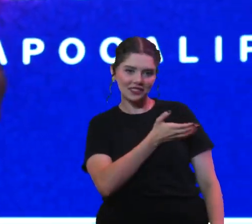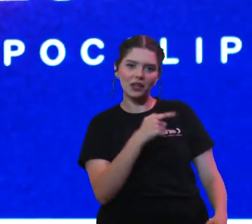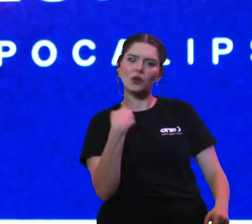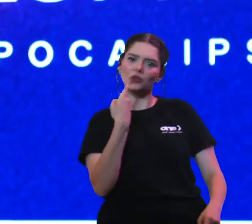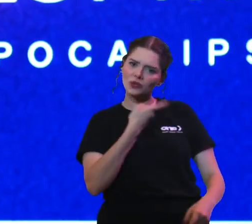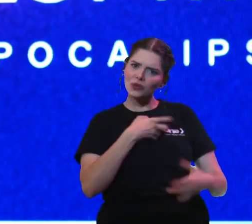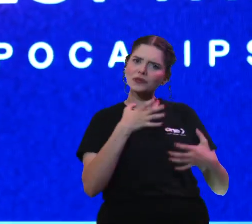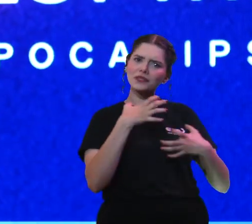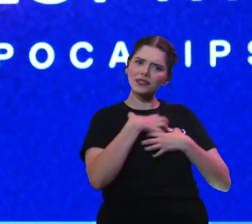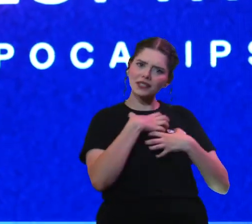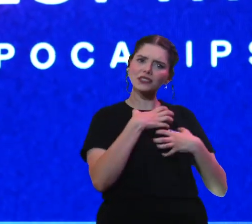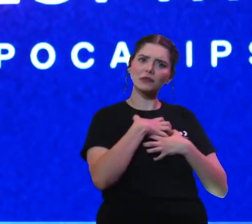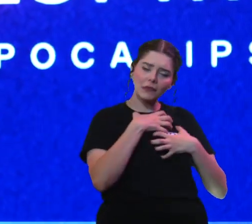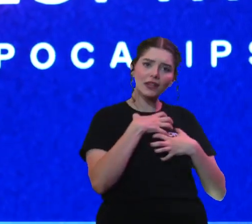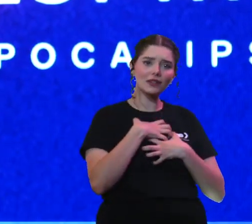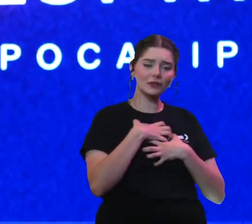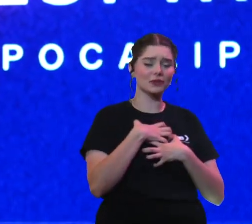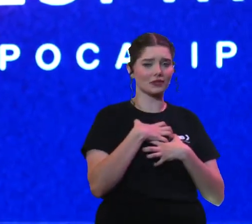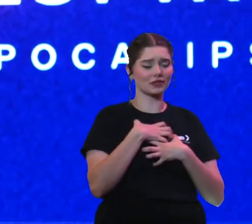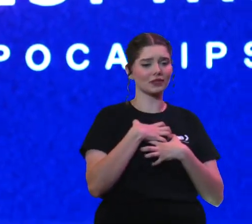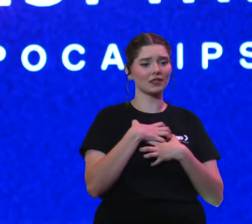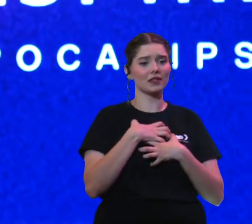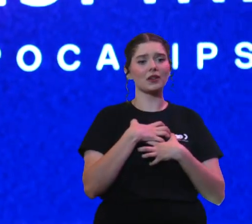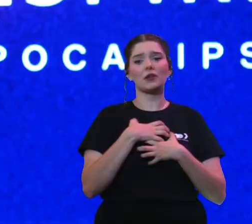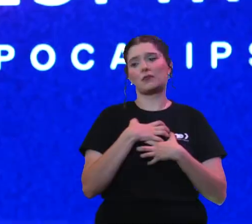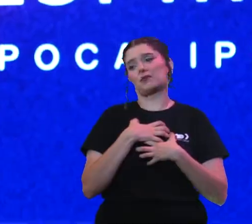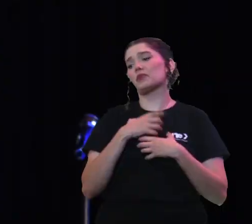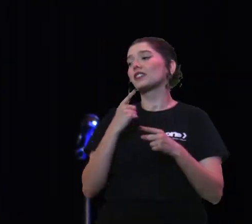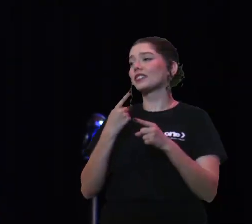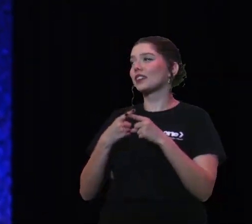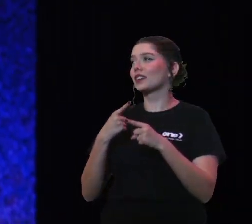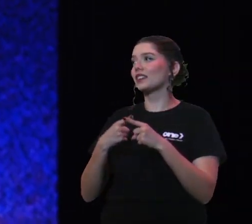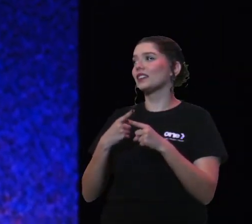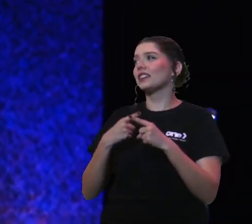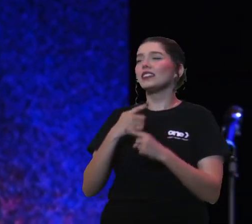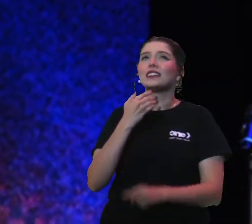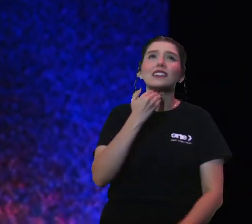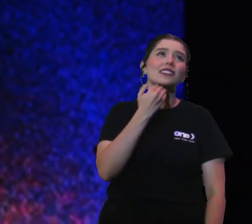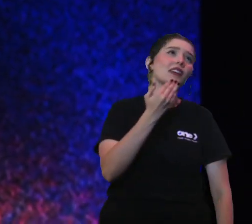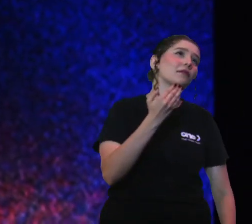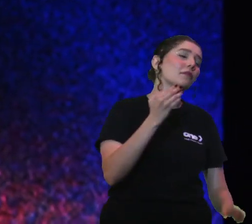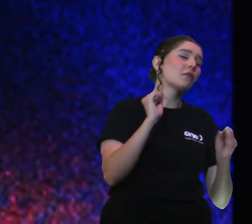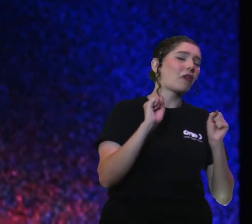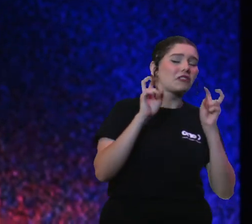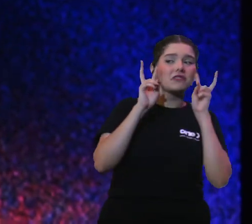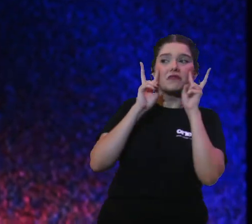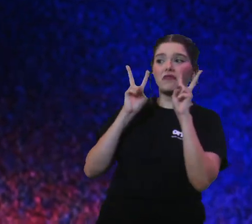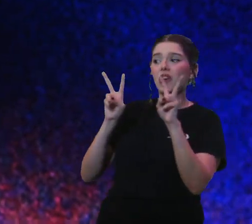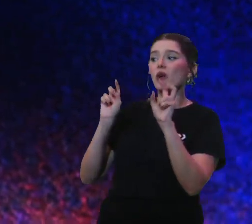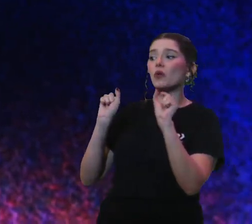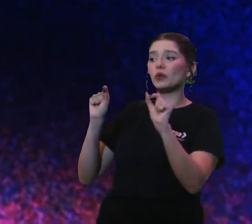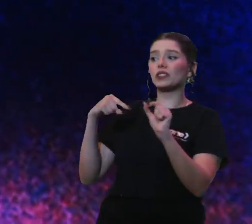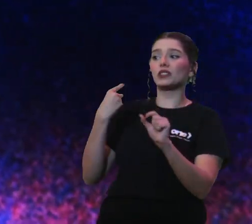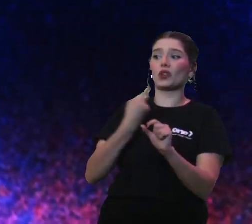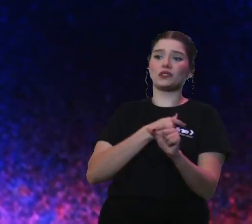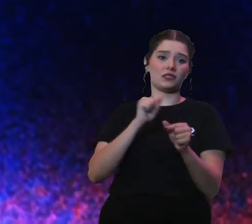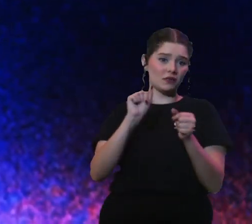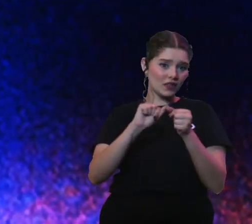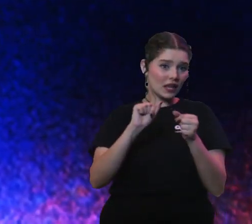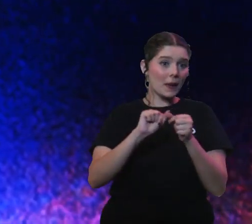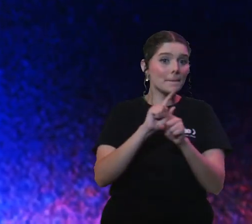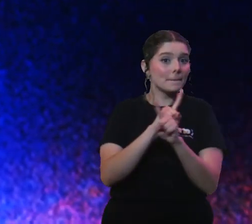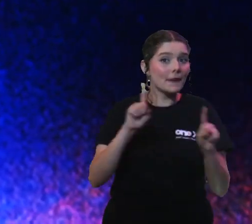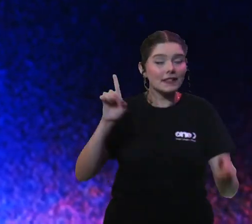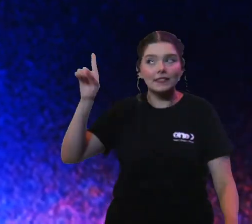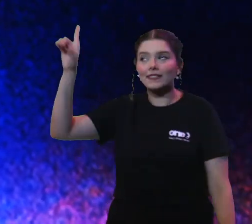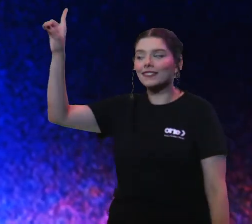porquê você faz o que você faz, o que pode ninguém estar vendo, e você pode parecer muito bacana para outras pessoas, eu sei que não é bem assim, eu sei o